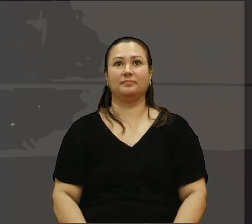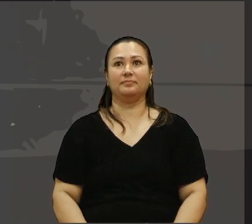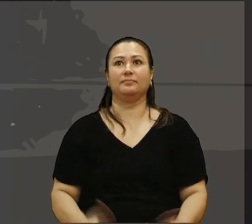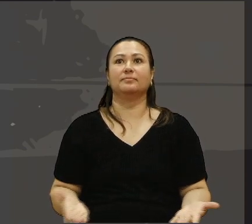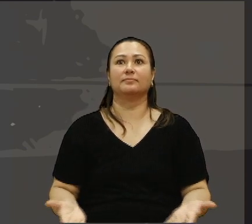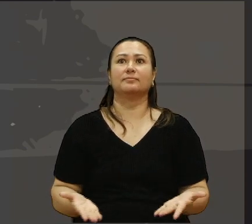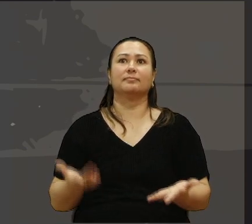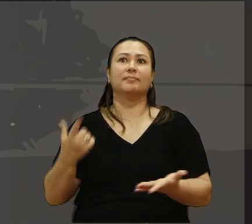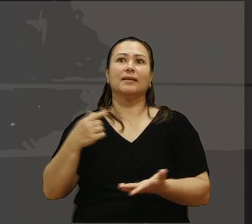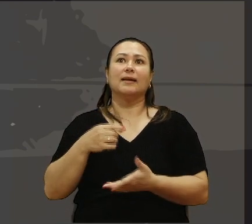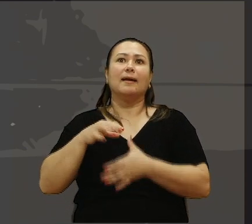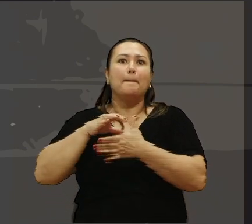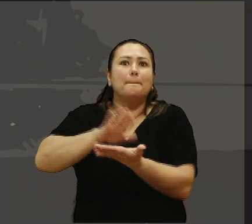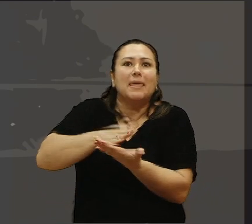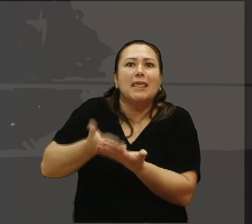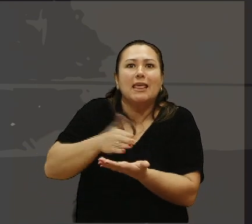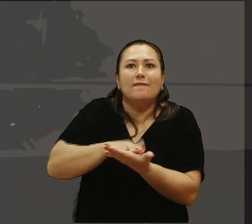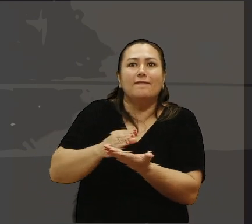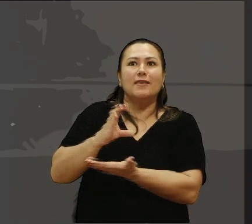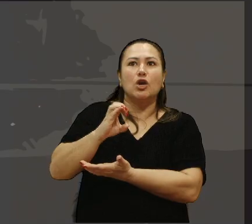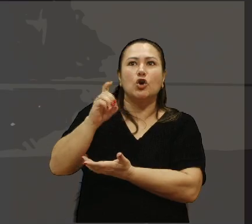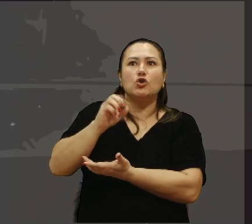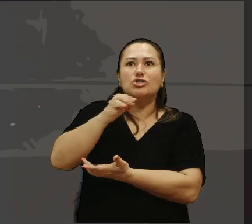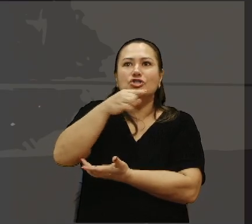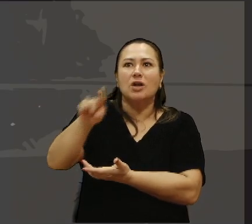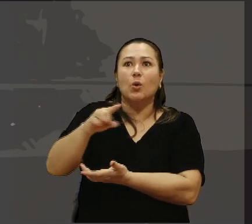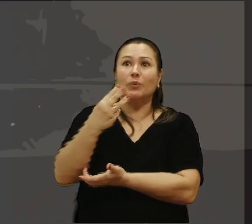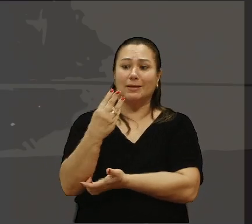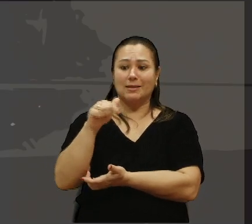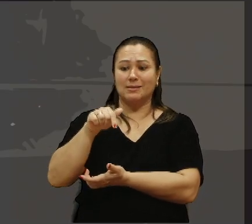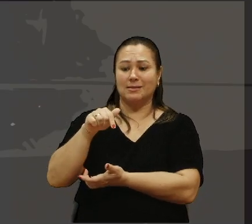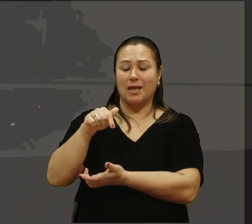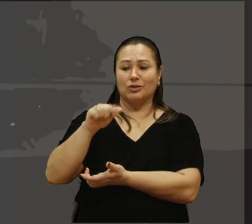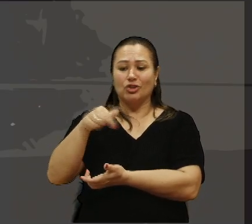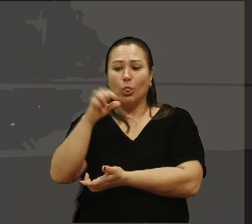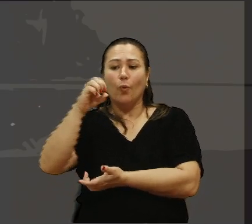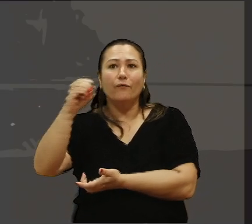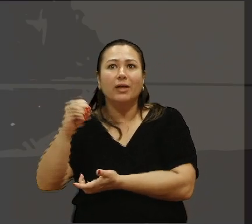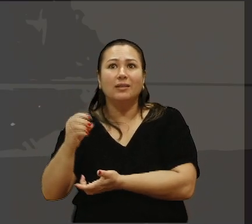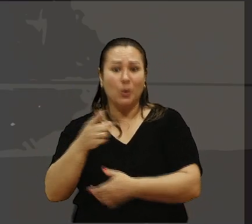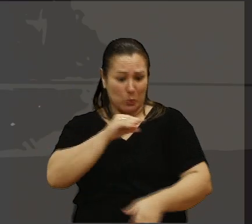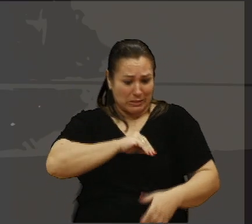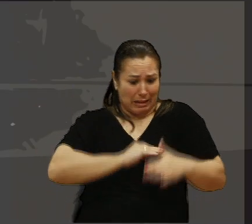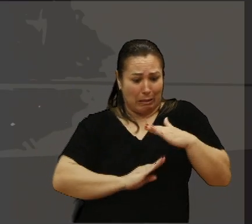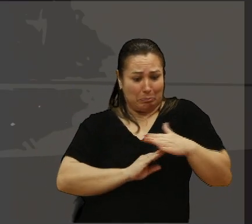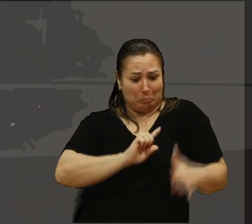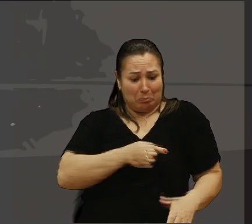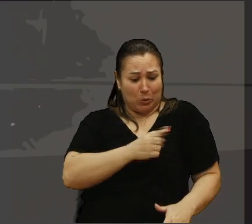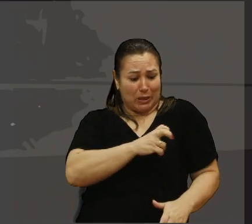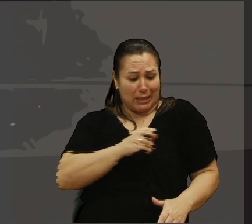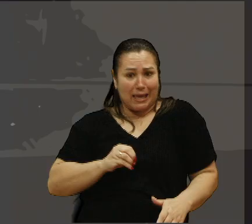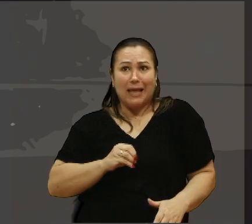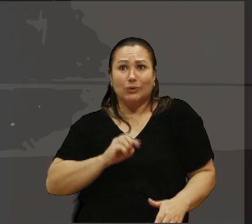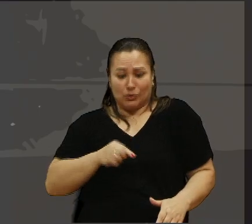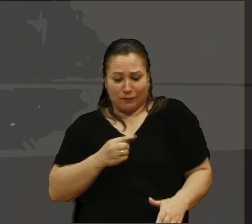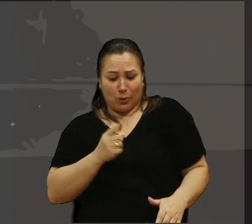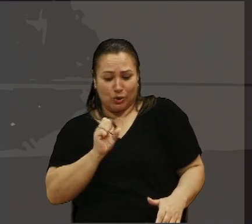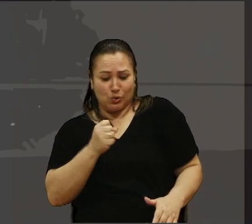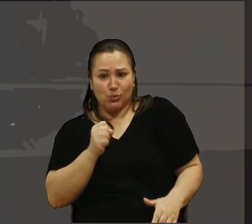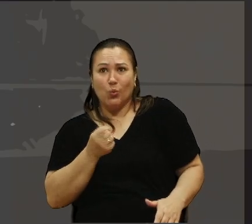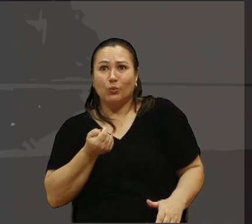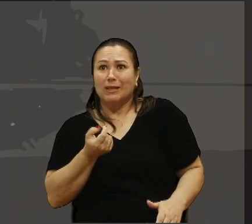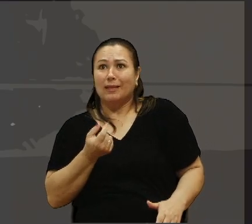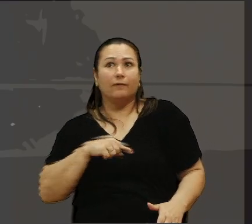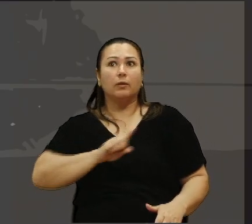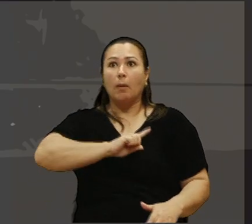Colchão mole para fazer bife, R$ 37,90, vereador Ramon. Isso aqui com um salário mínimo de R$ 1.518, não com um salário mínimo